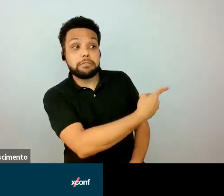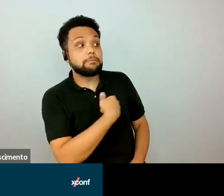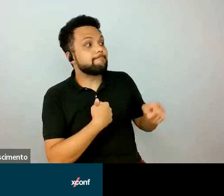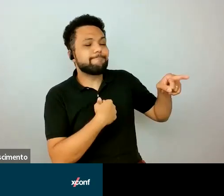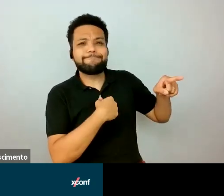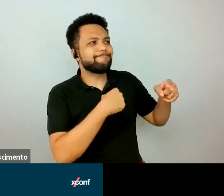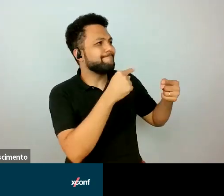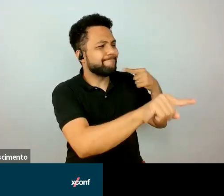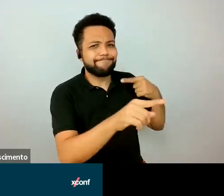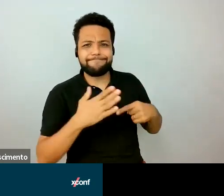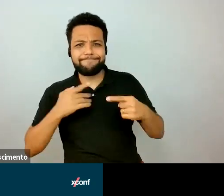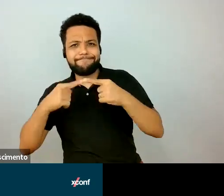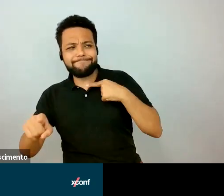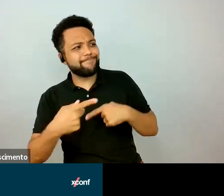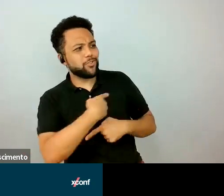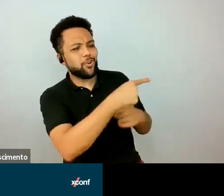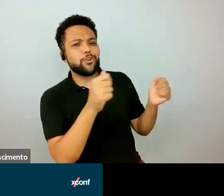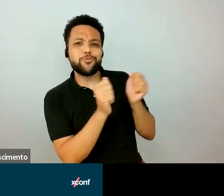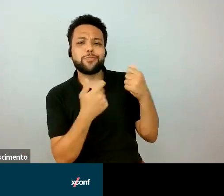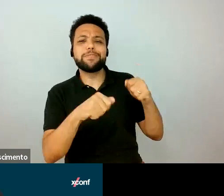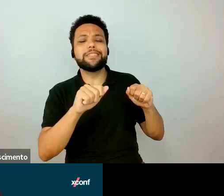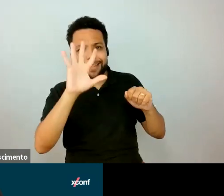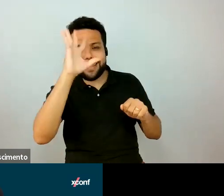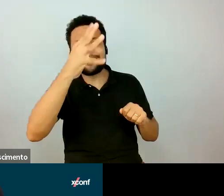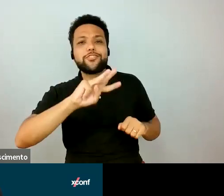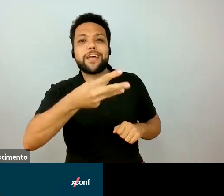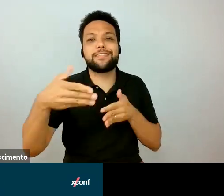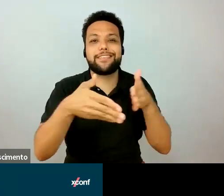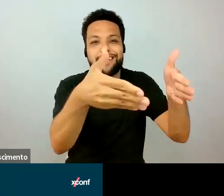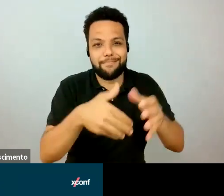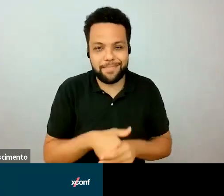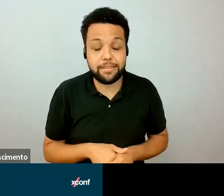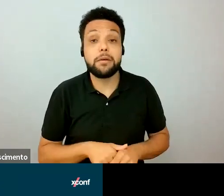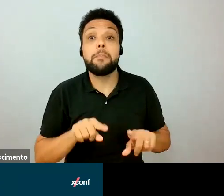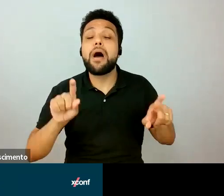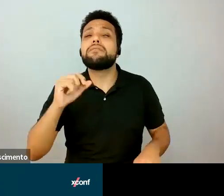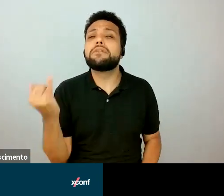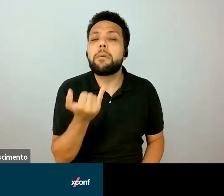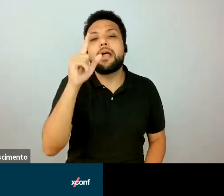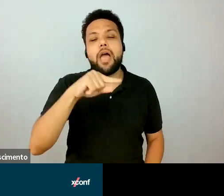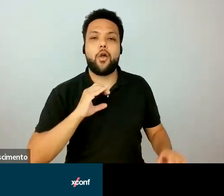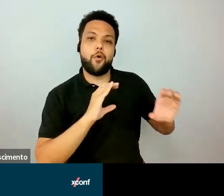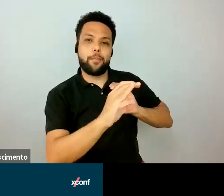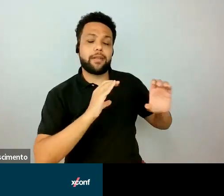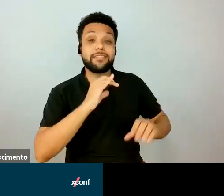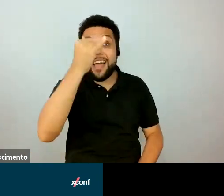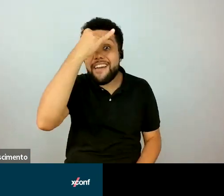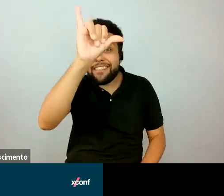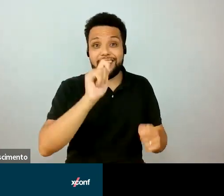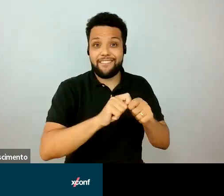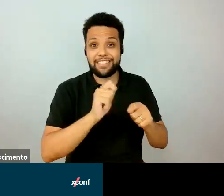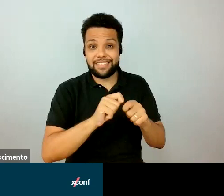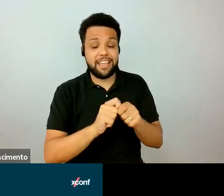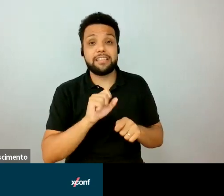até aquele instante, né? Perfeito, o importante é comunicar, evitem fazer sem comunicar com a pessoa, às vezes a gente, não,